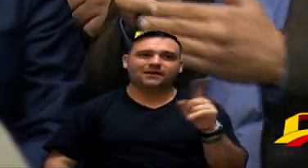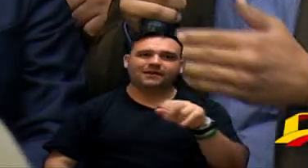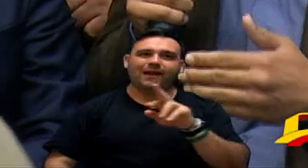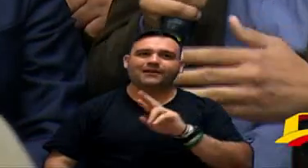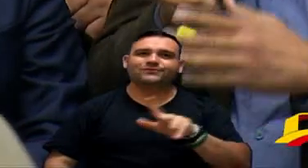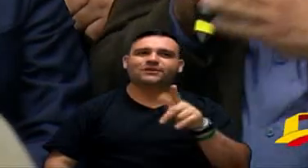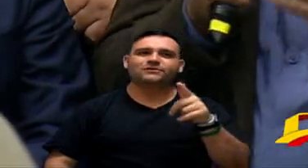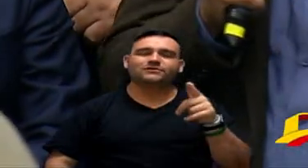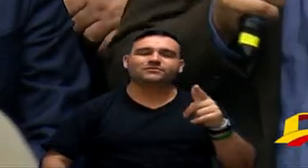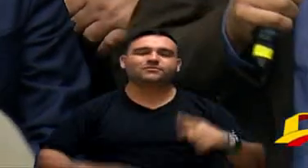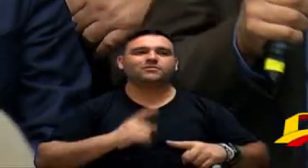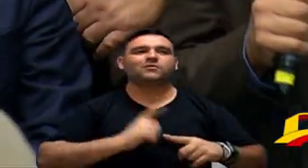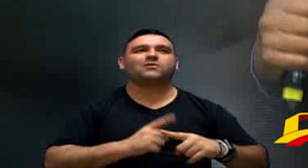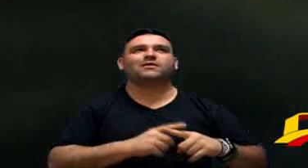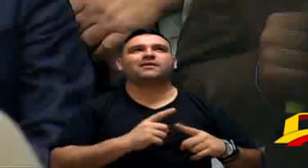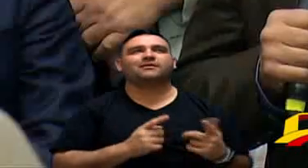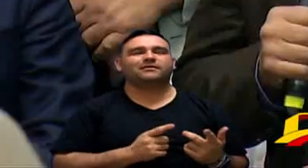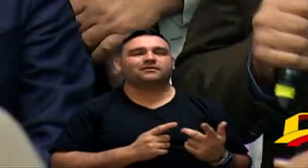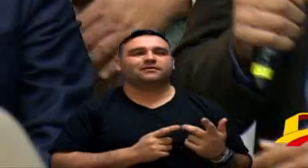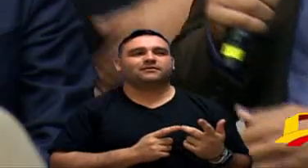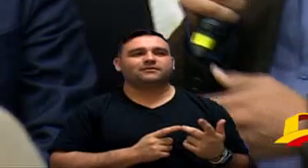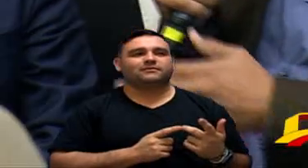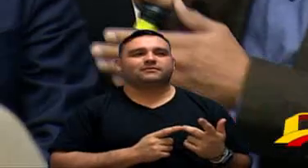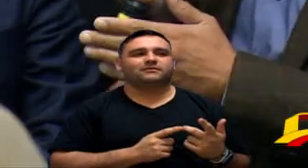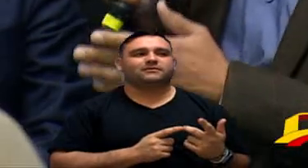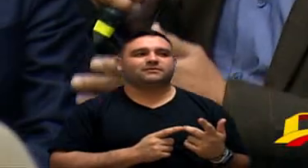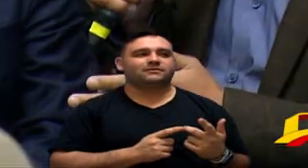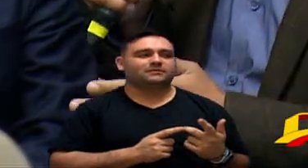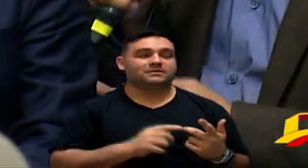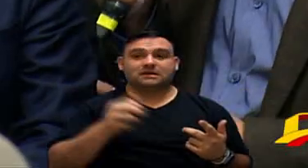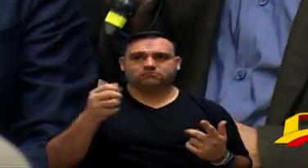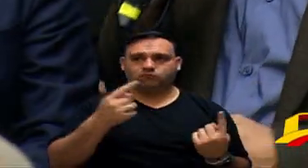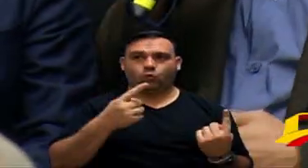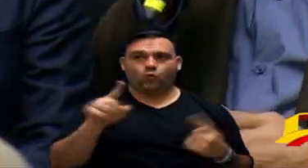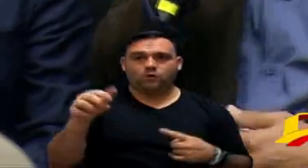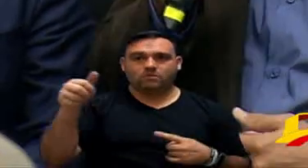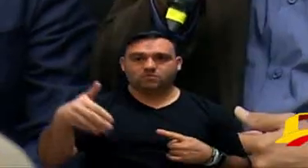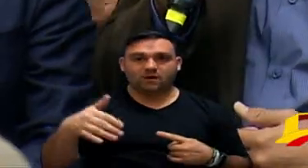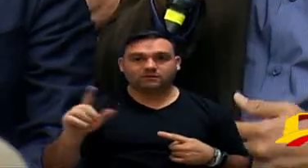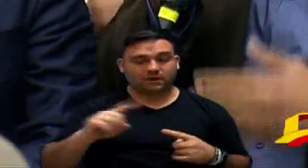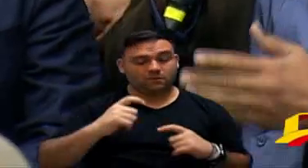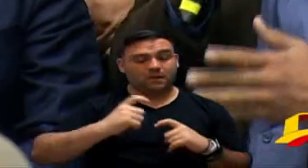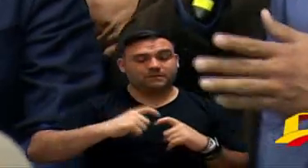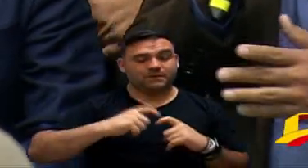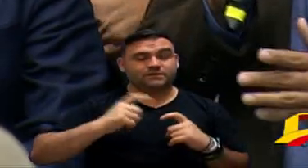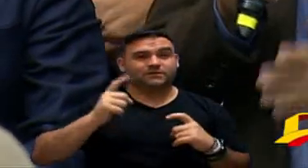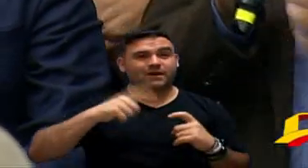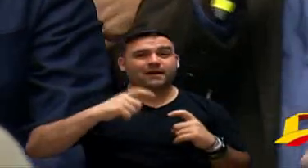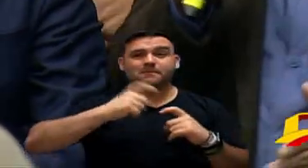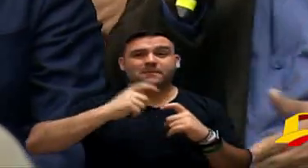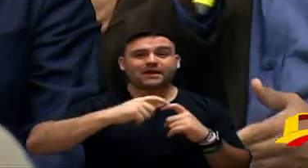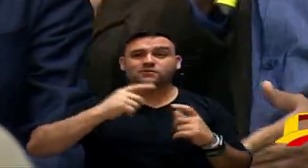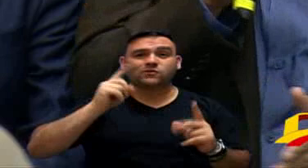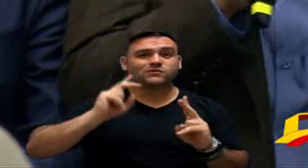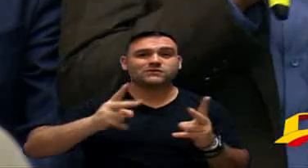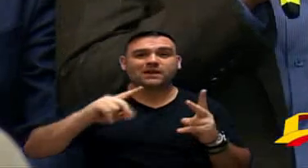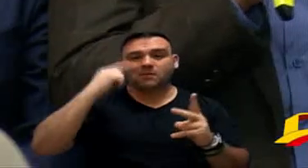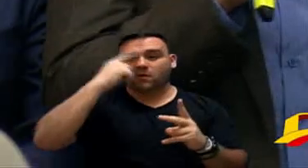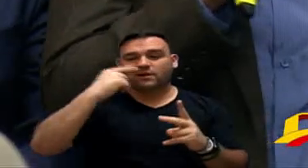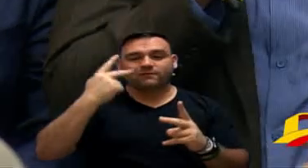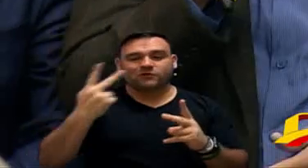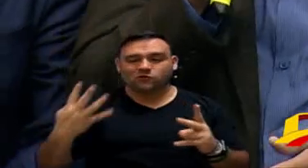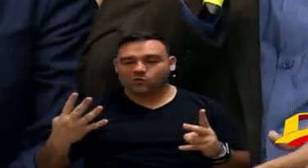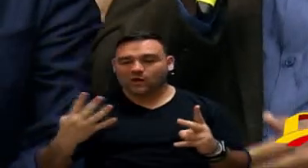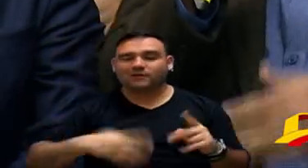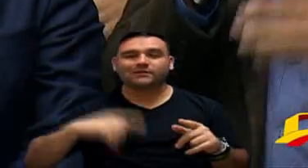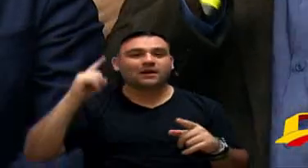de muitas profissões sem sem deteriorar qualquer seja Outra profissão o médico é médico 24 horas por dia sete